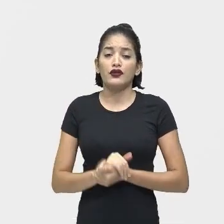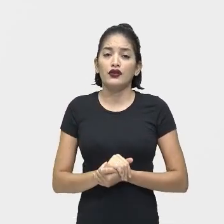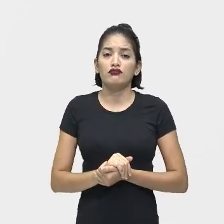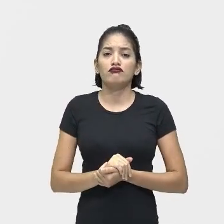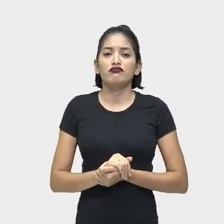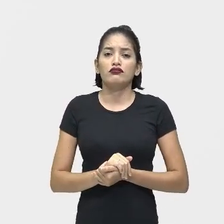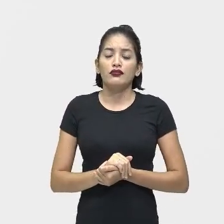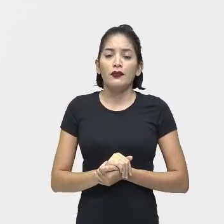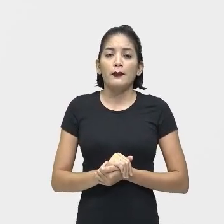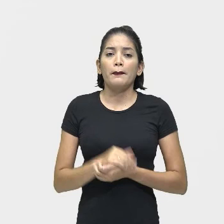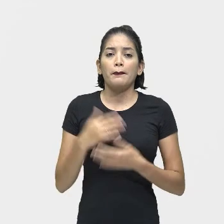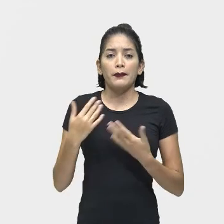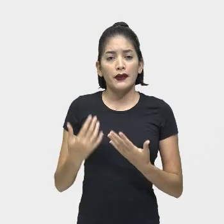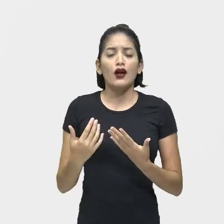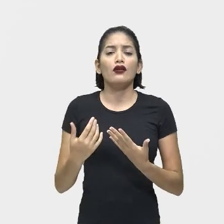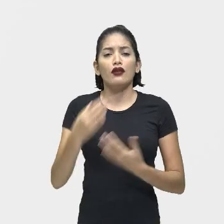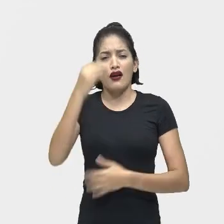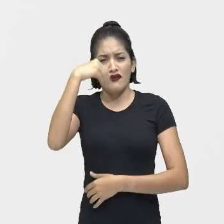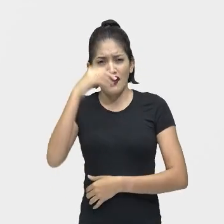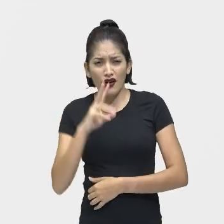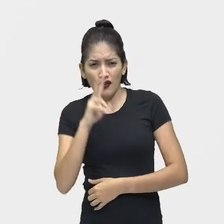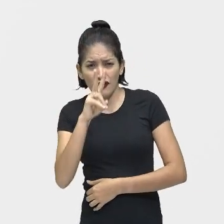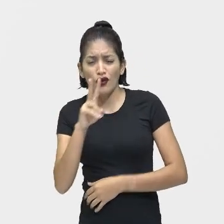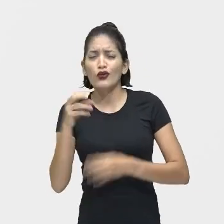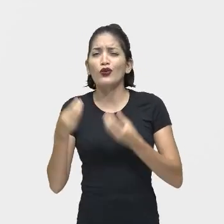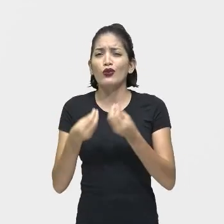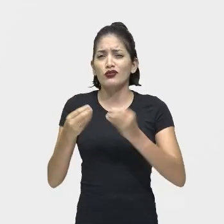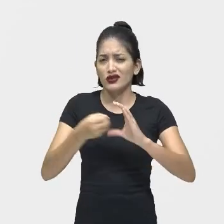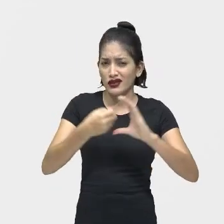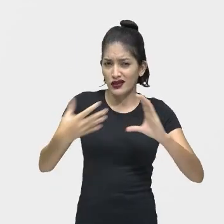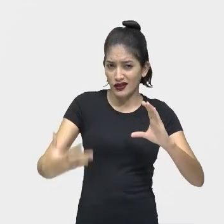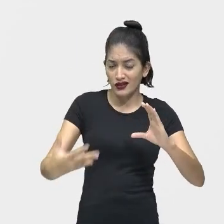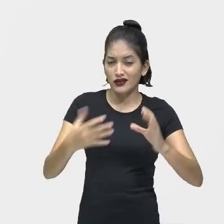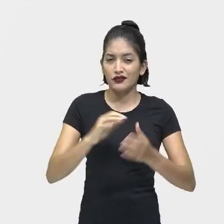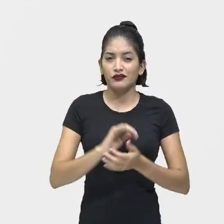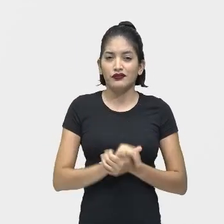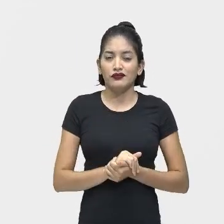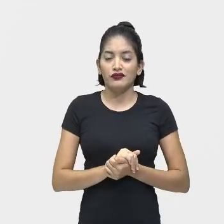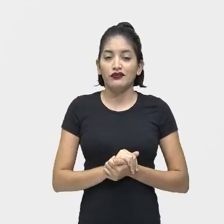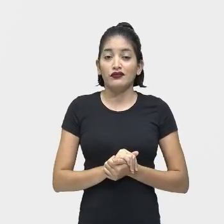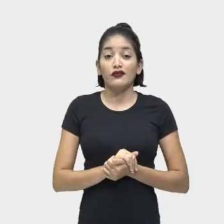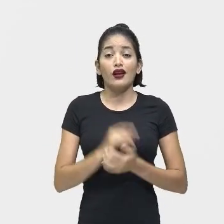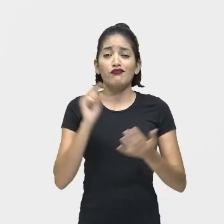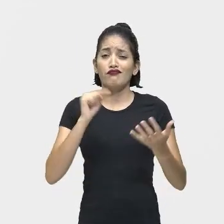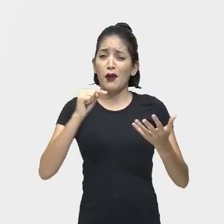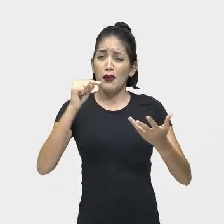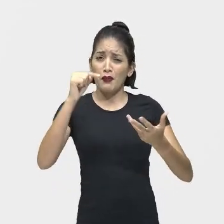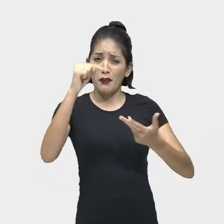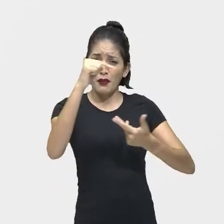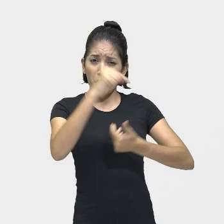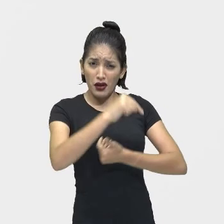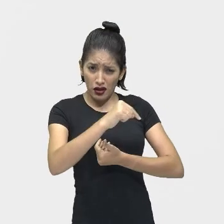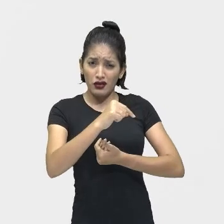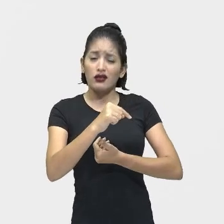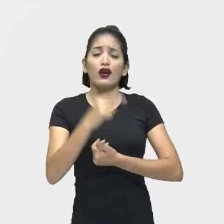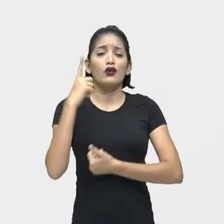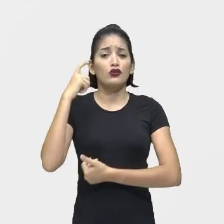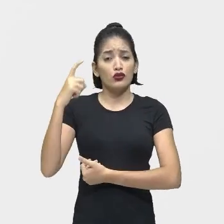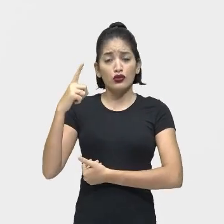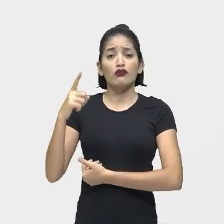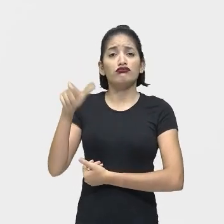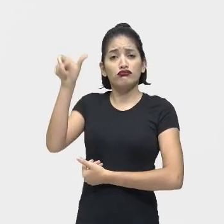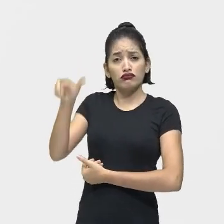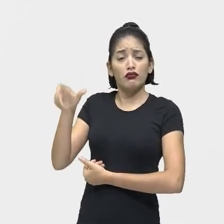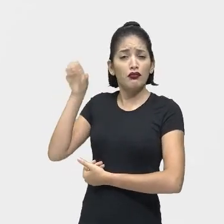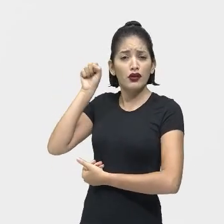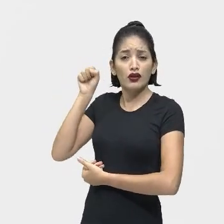quanto à intensidade, como podemos classificar os sons? Seria o quê? É uma propriedade do som que permite ao